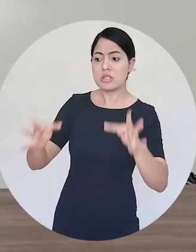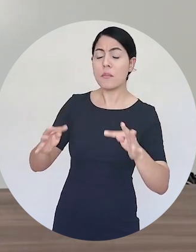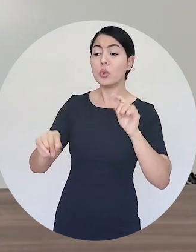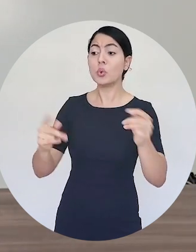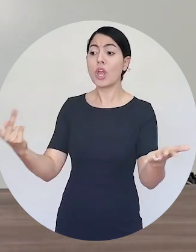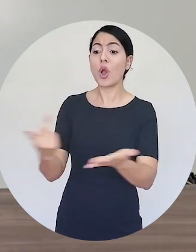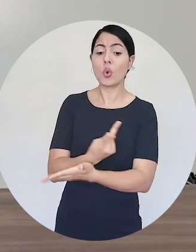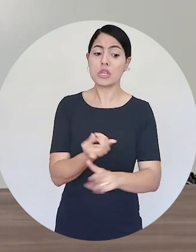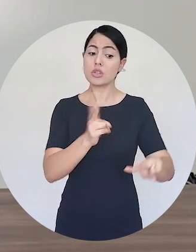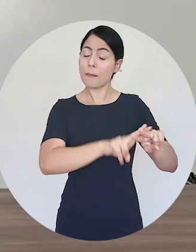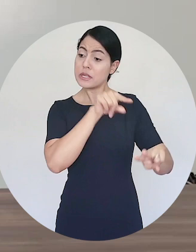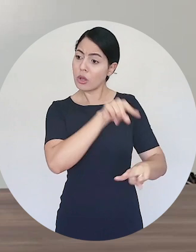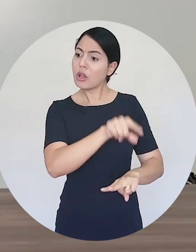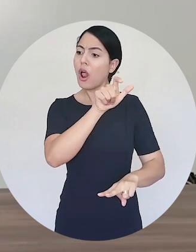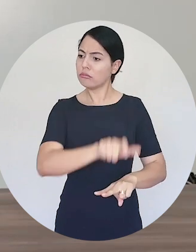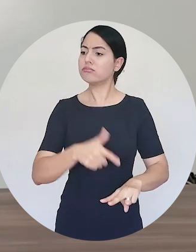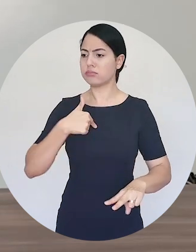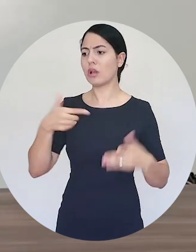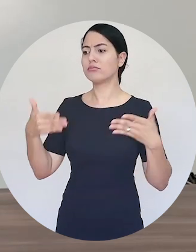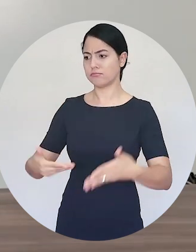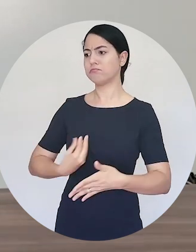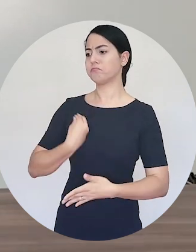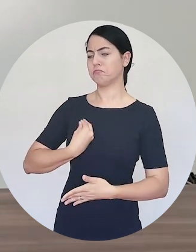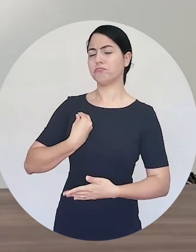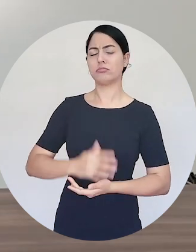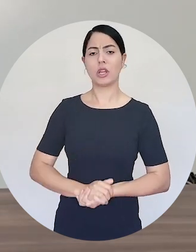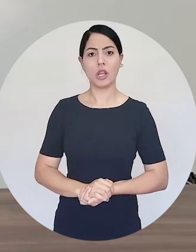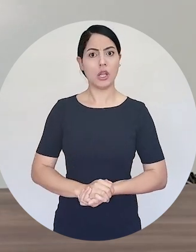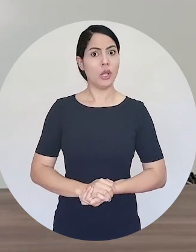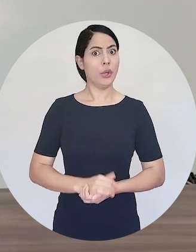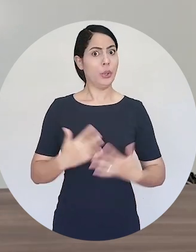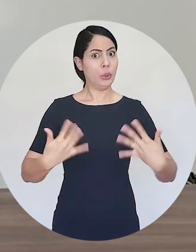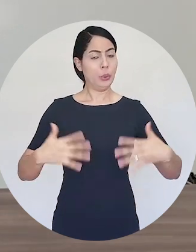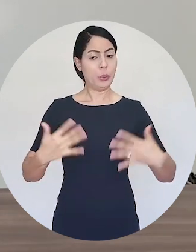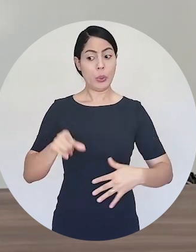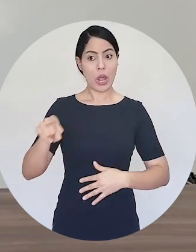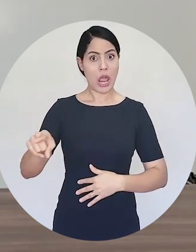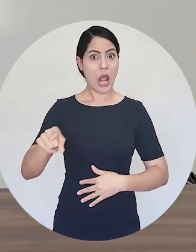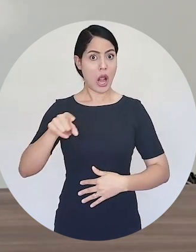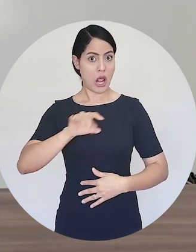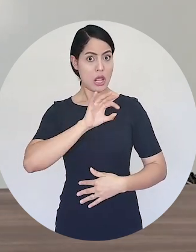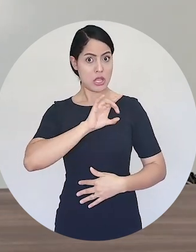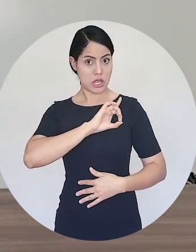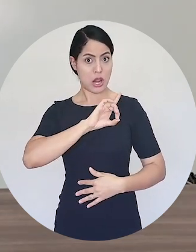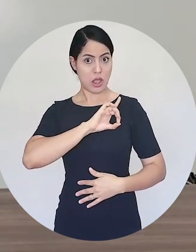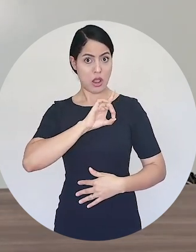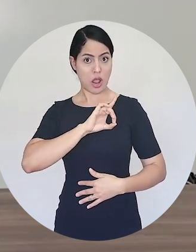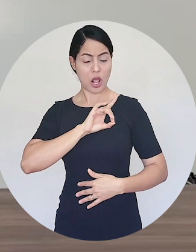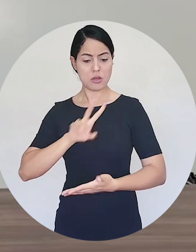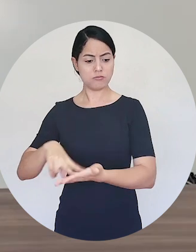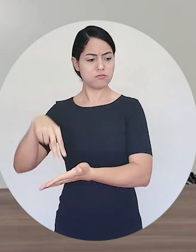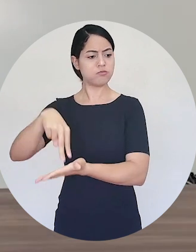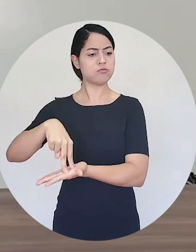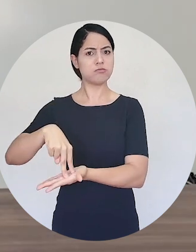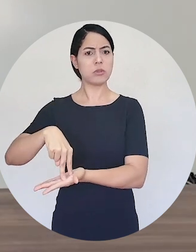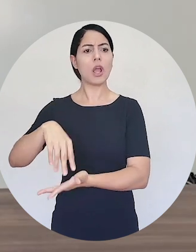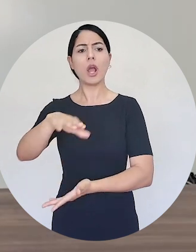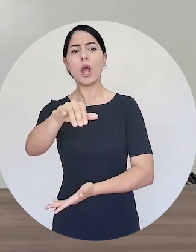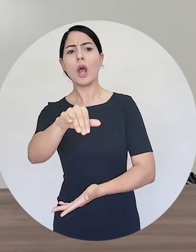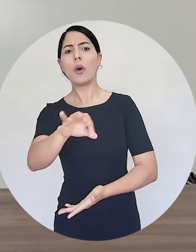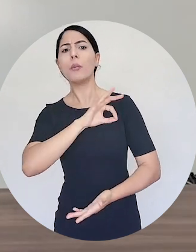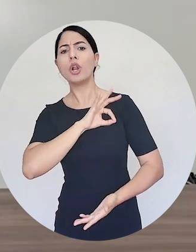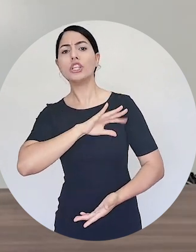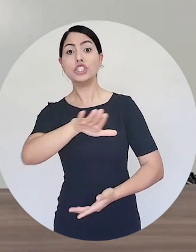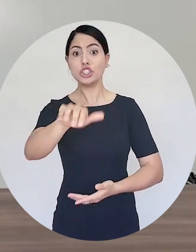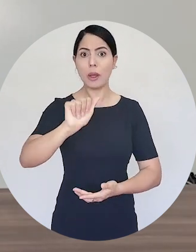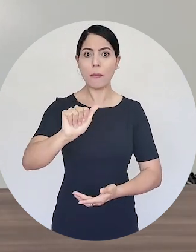mas contudo que tenha sido o fato que causou a prisão em flagrante dela." Na mesma hora ela se levantou, chamou um agente de polícia e